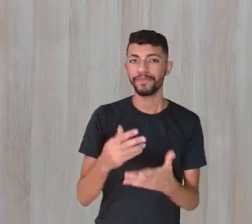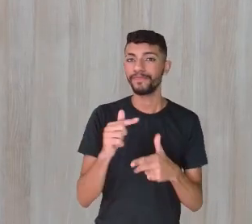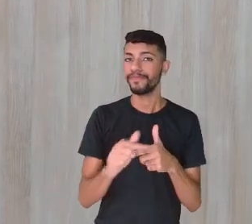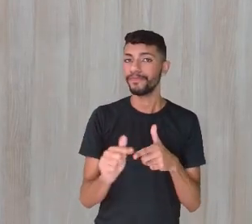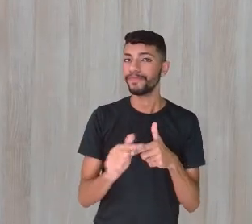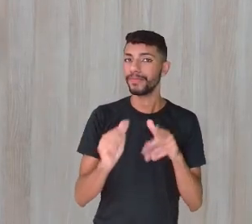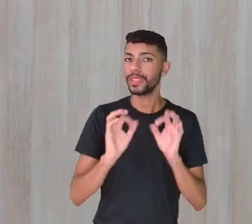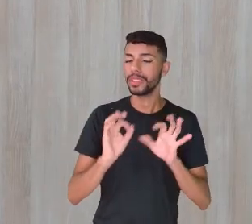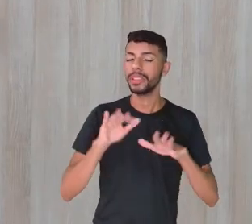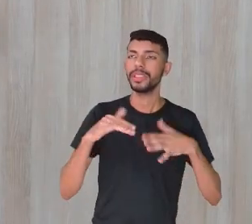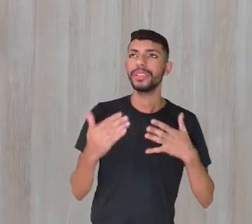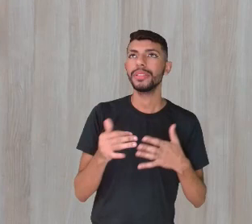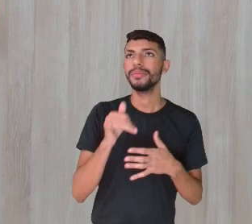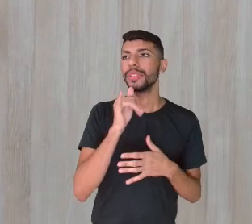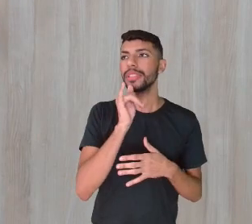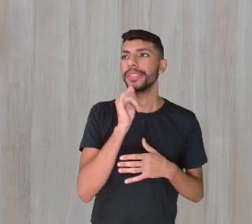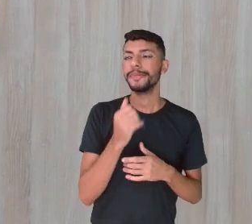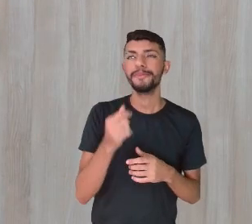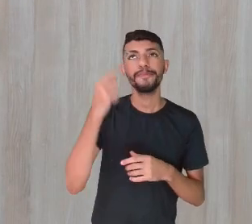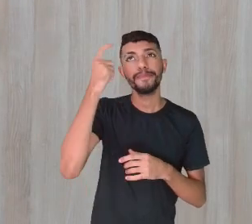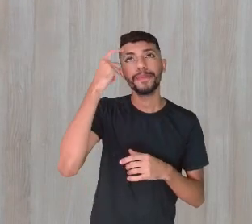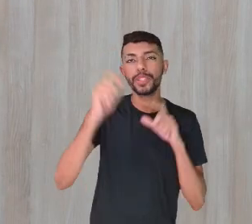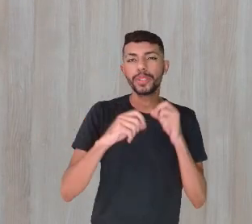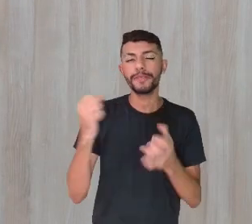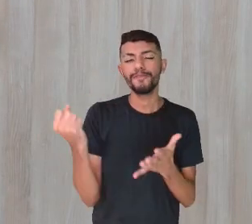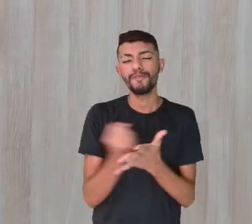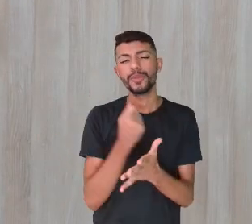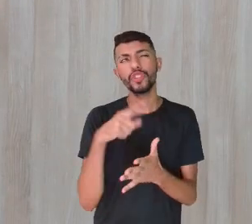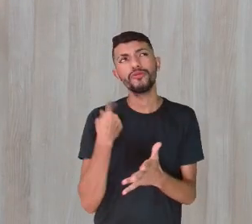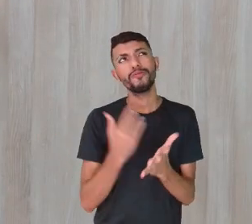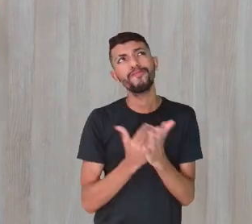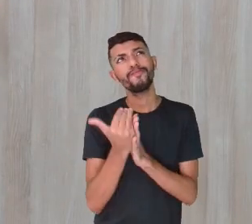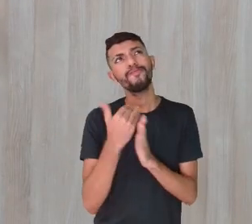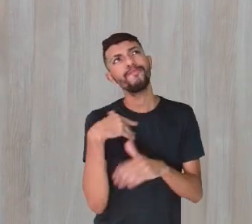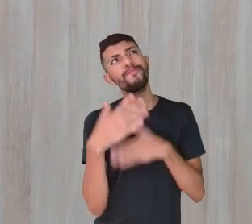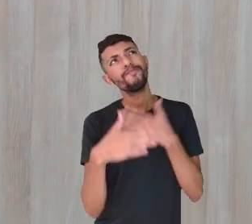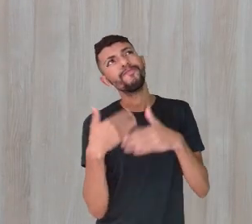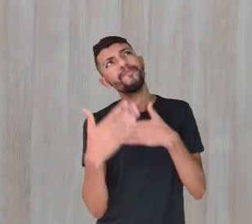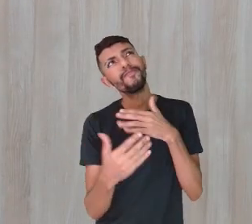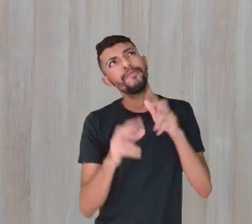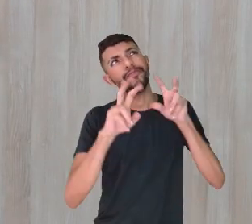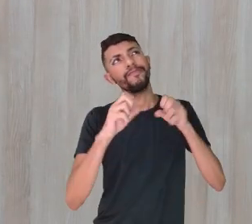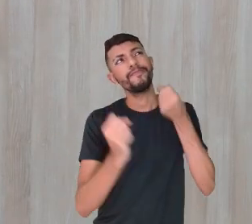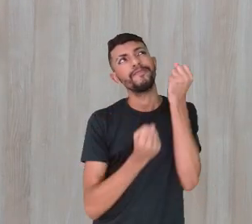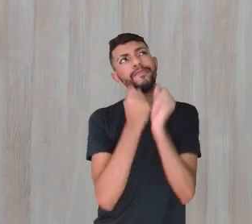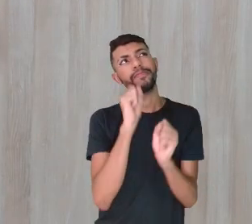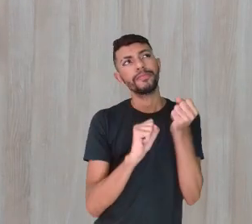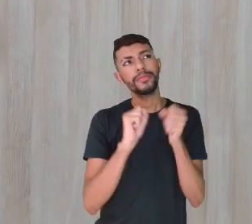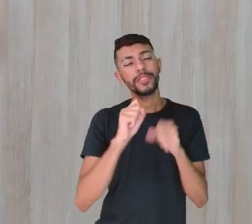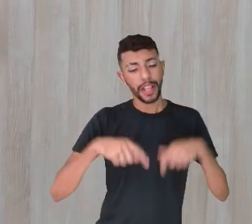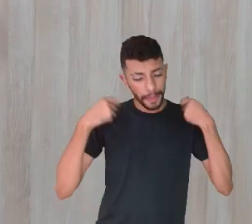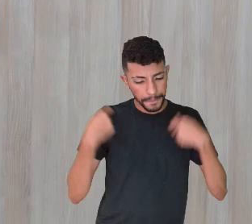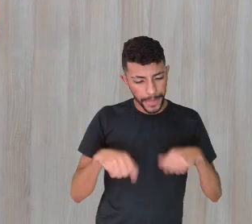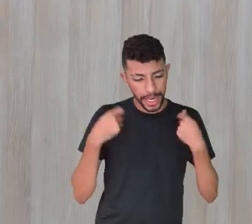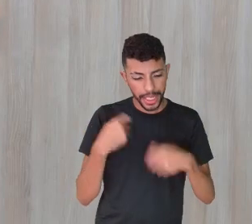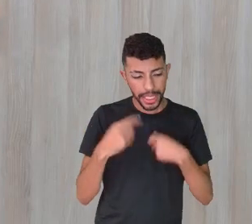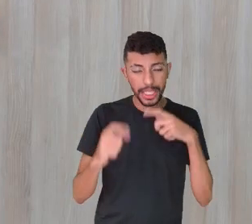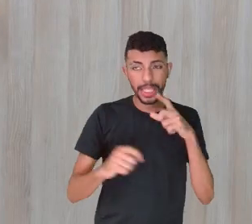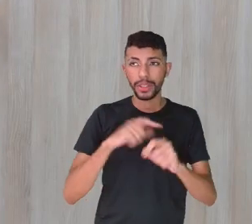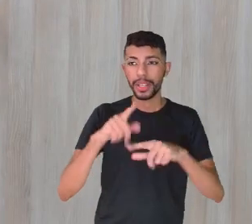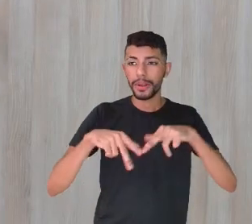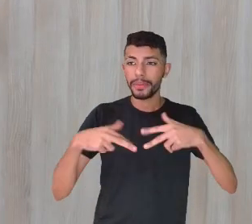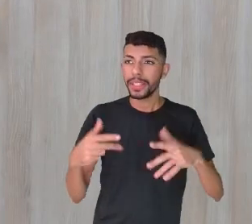pessoal pensa assim, poxa, estamos começando a desenvolver, né, a questão da indústria, precisamos de